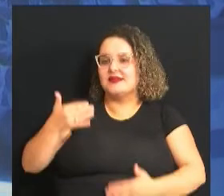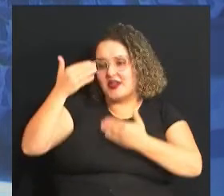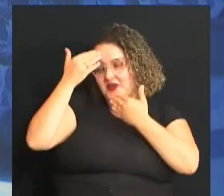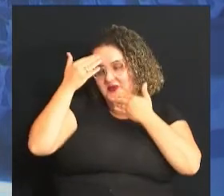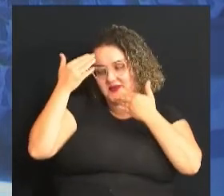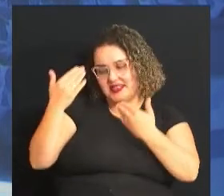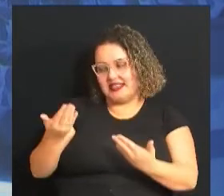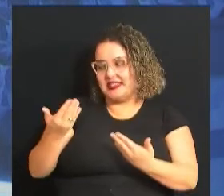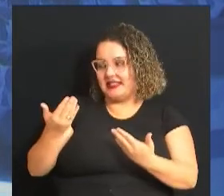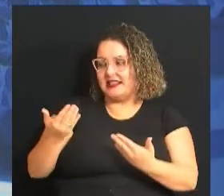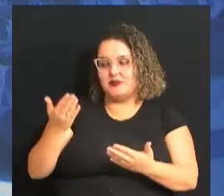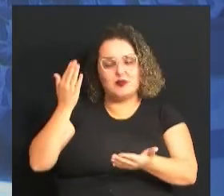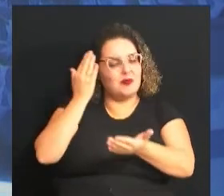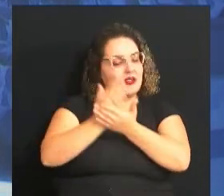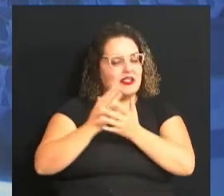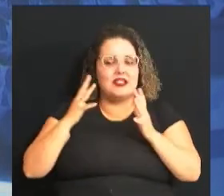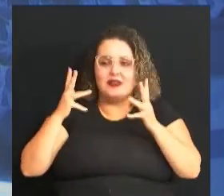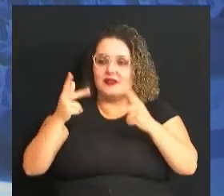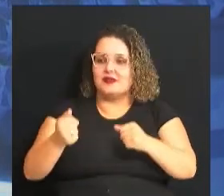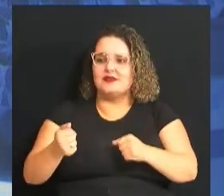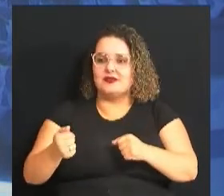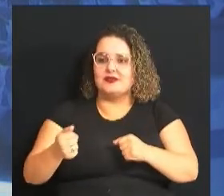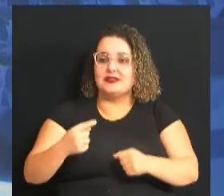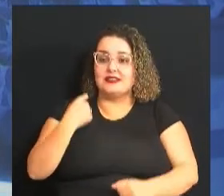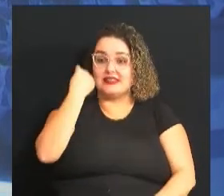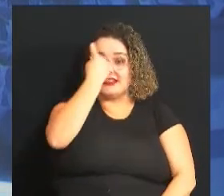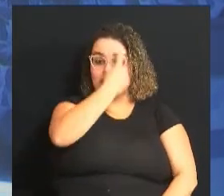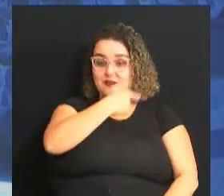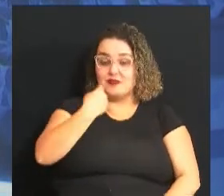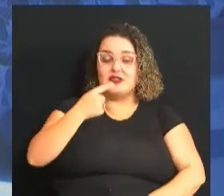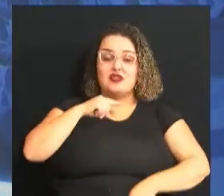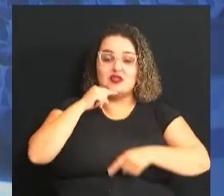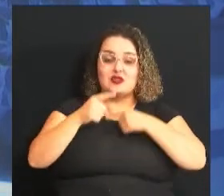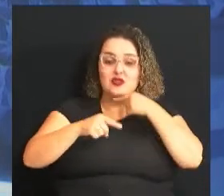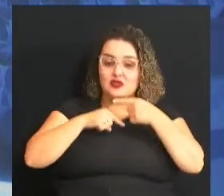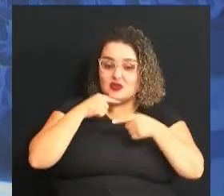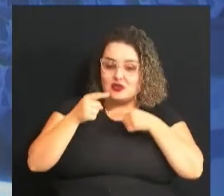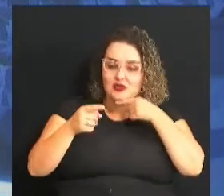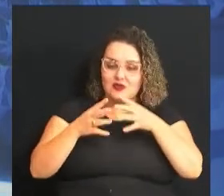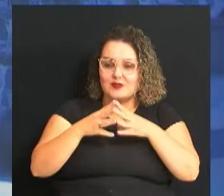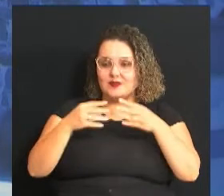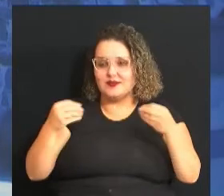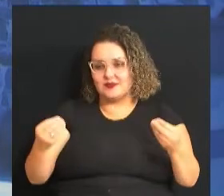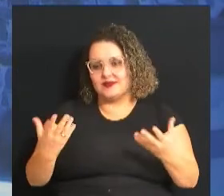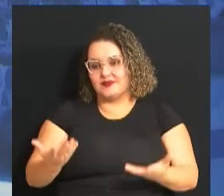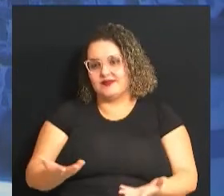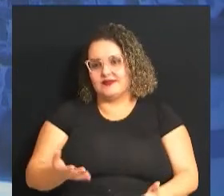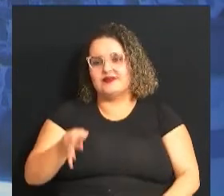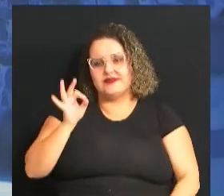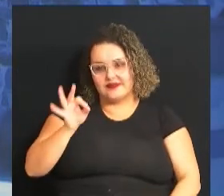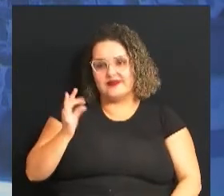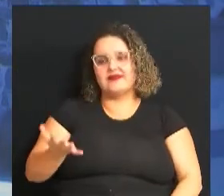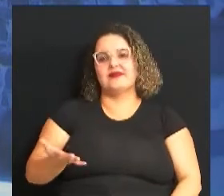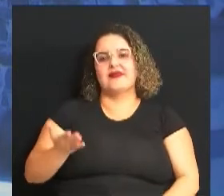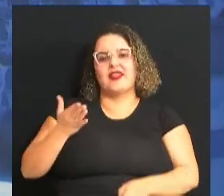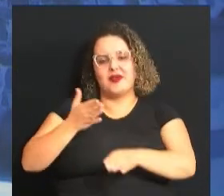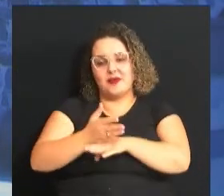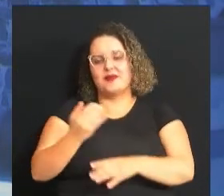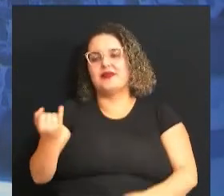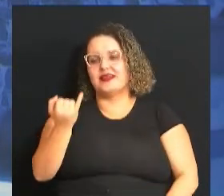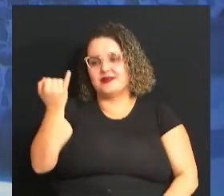obrigada por parar tudo aí e ficar nessa 1 hora tirando todas as nossas dúvidas. Tenho certeza que foi uma participação muito